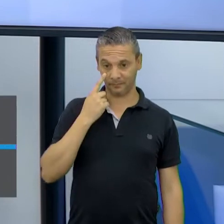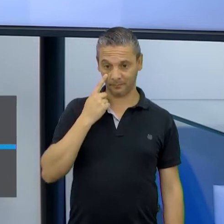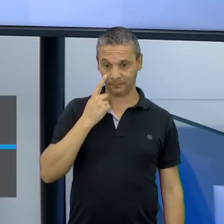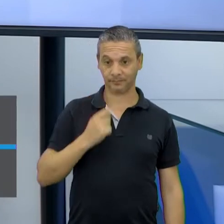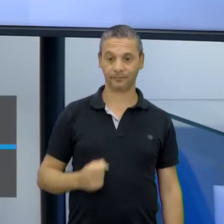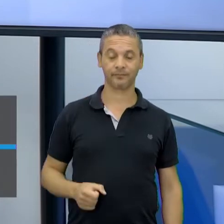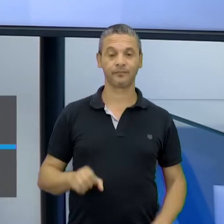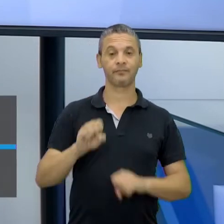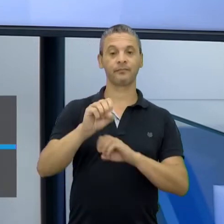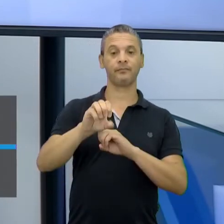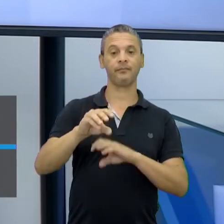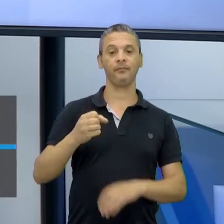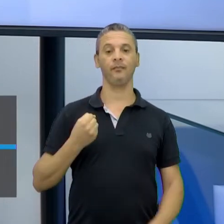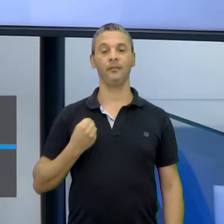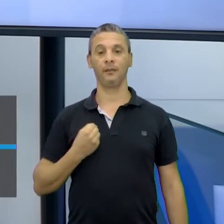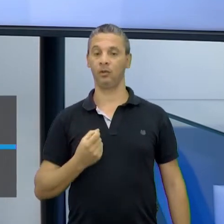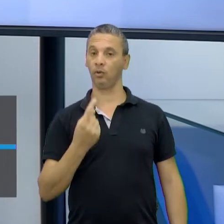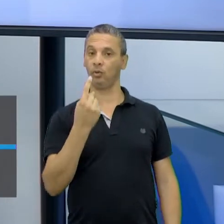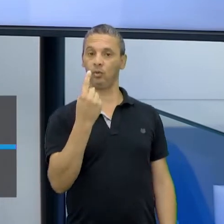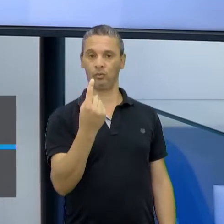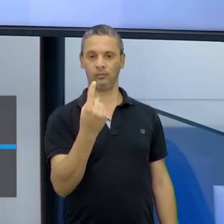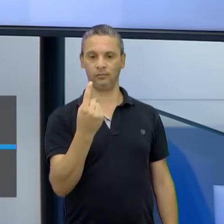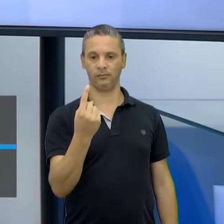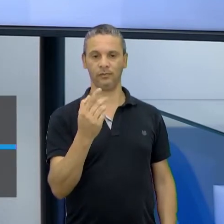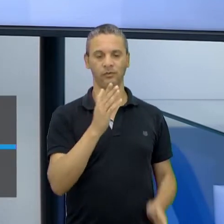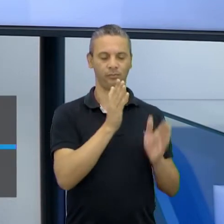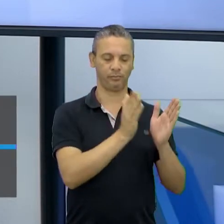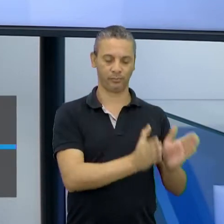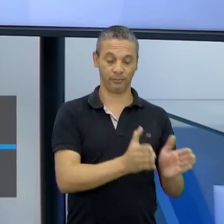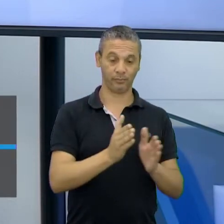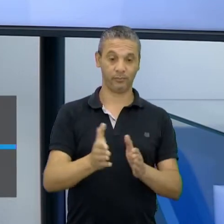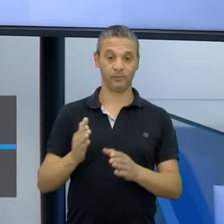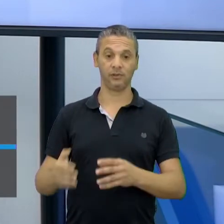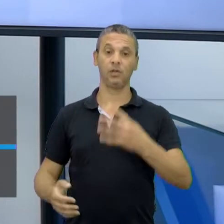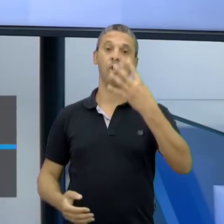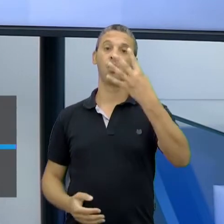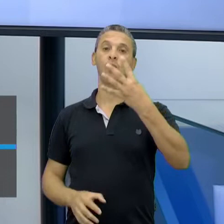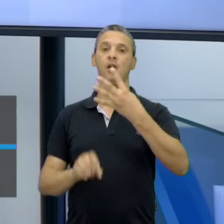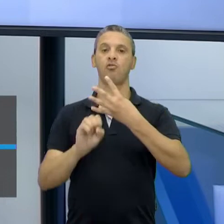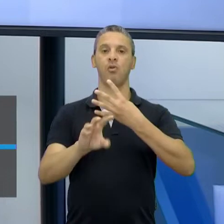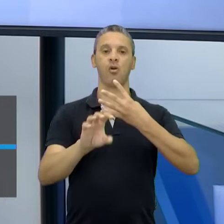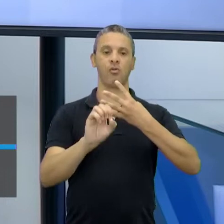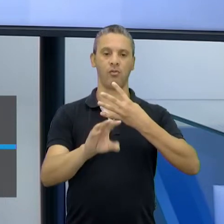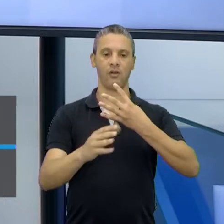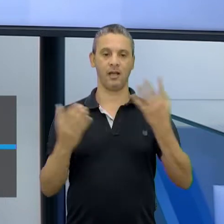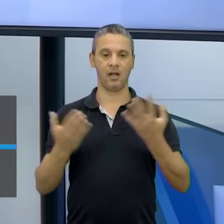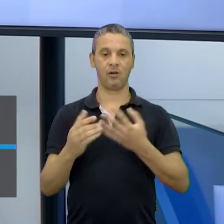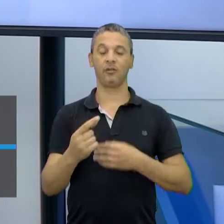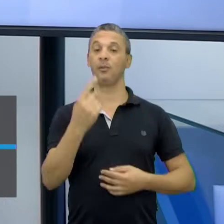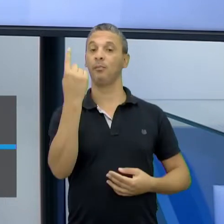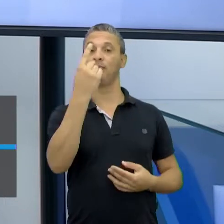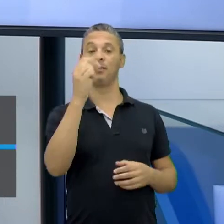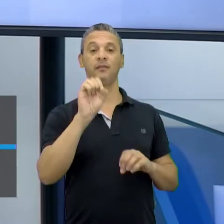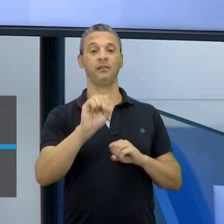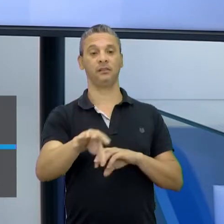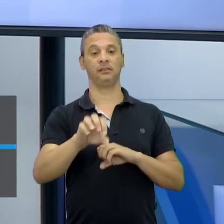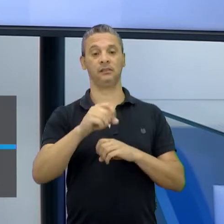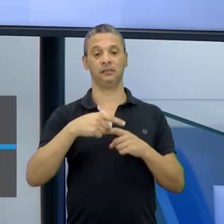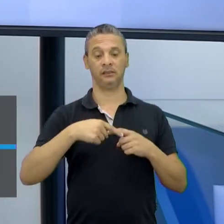na aula 1. E ela está subdividida em 4 aulas. A gente está na primeira aula dessa semana aí